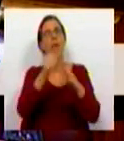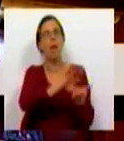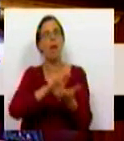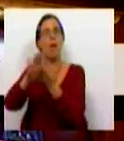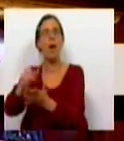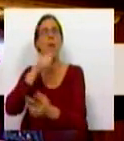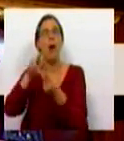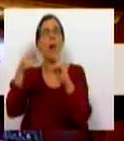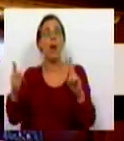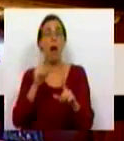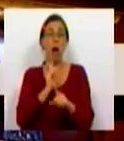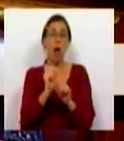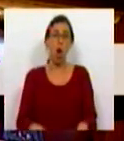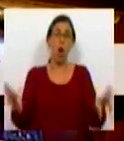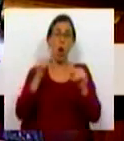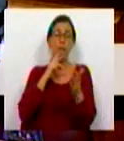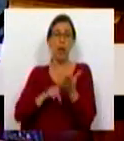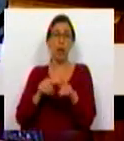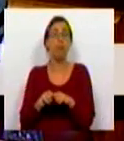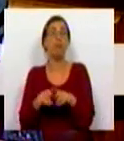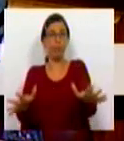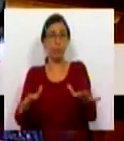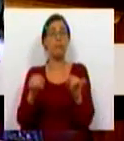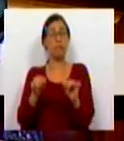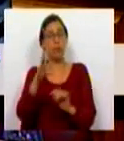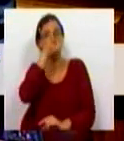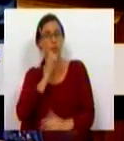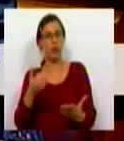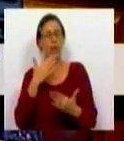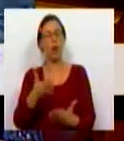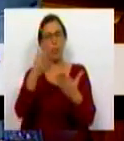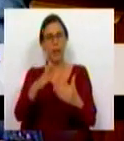financiamento local de acordo com a nova realidade de descentralização do Estado? Muito obrigado. Muito obrigado.